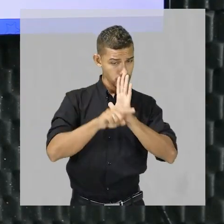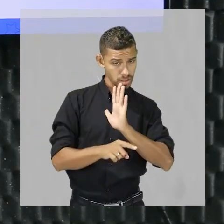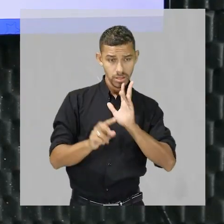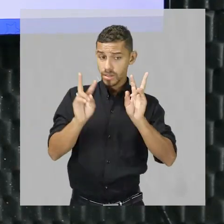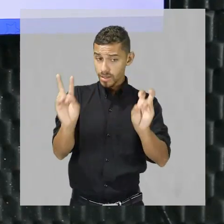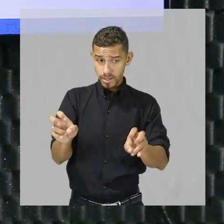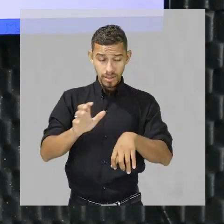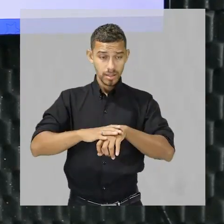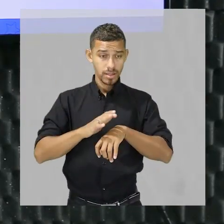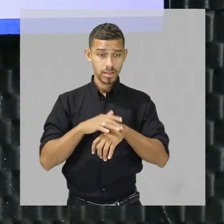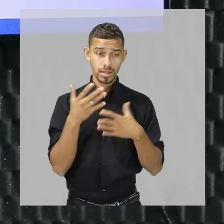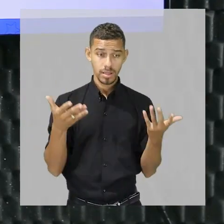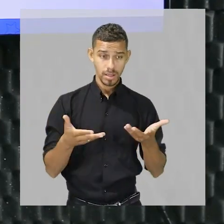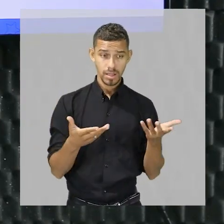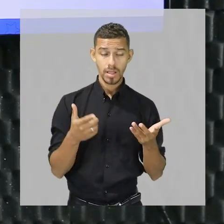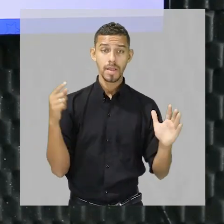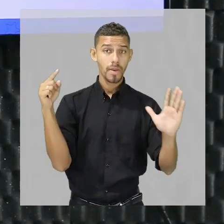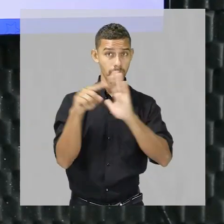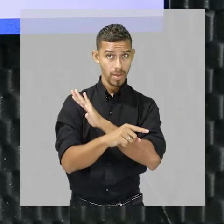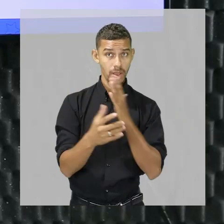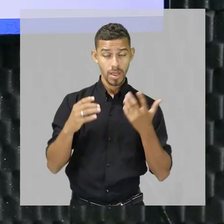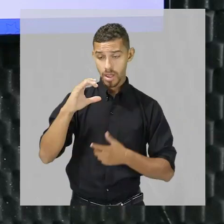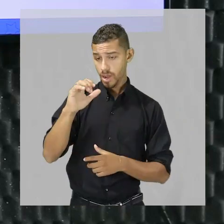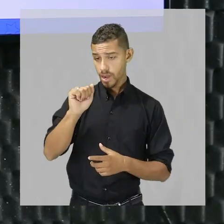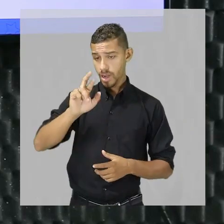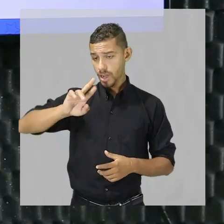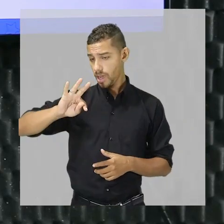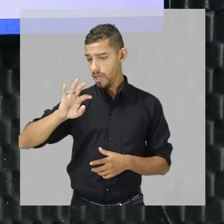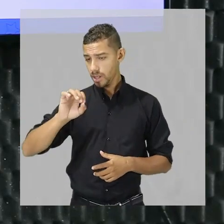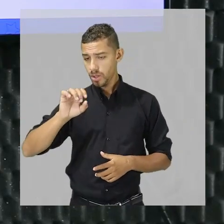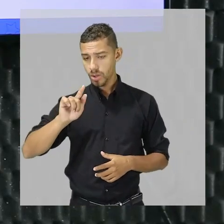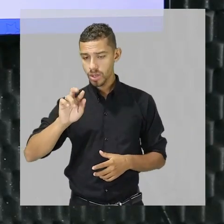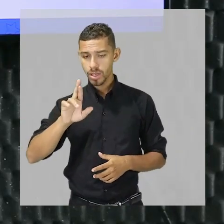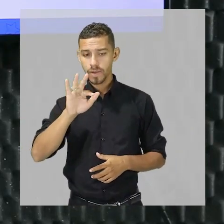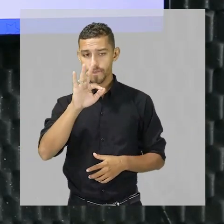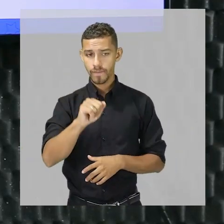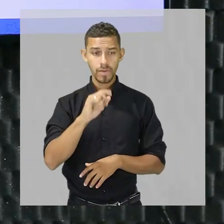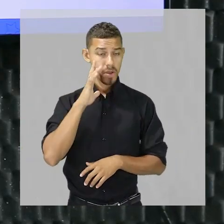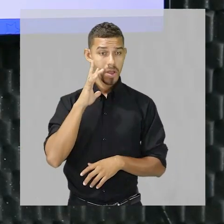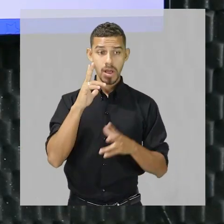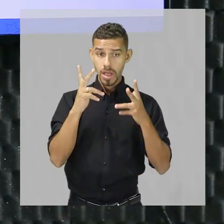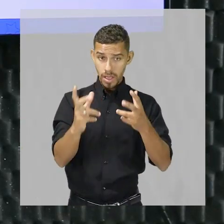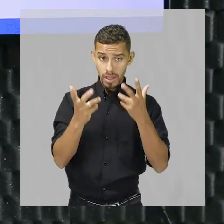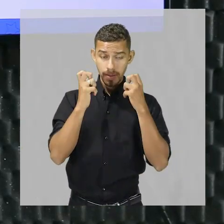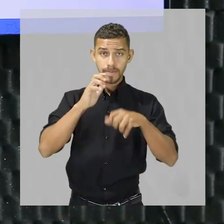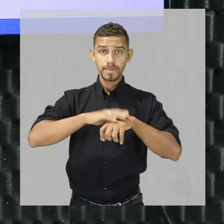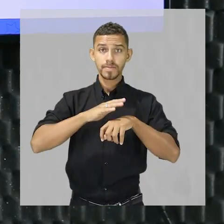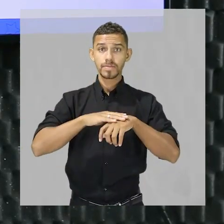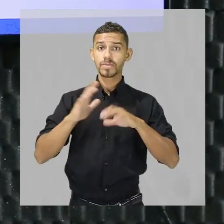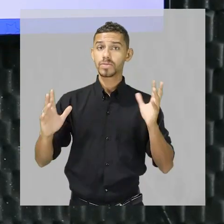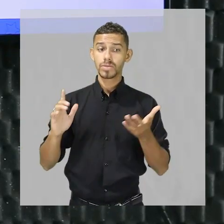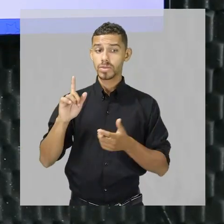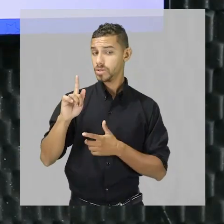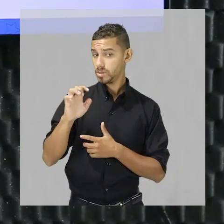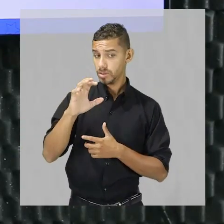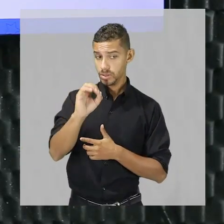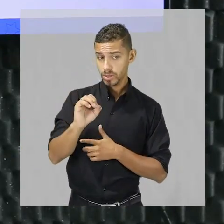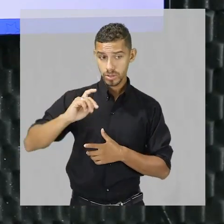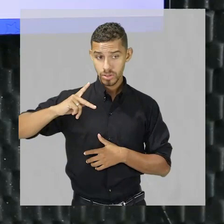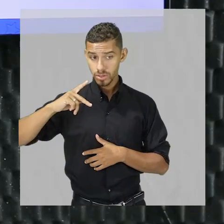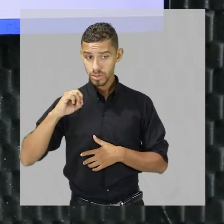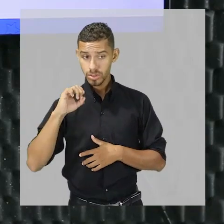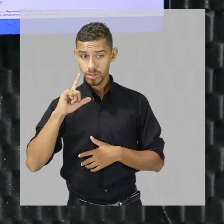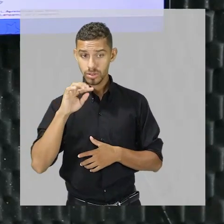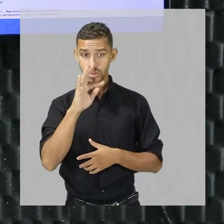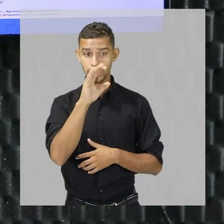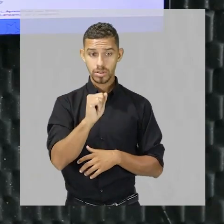exemplo, essa aqui, tá? Essa é uma questão de cartografia atrelada principalmente a questões aí históricas, né, geopolíticas,